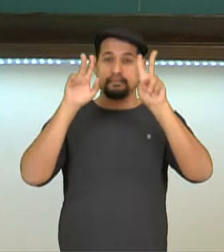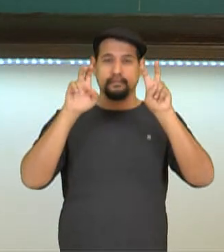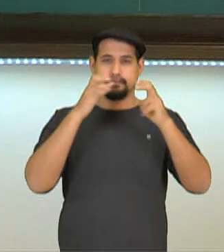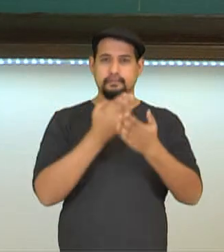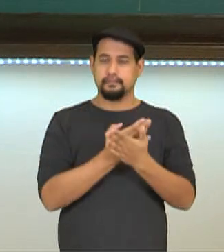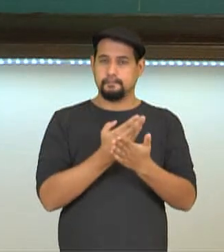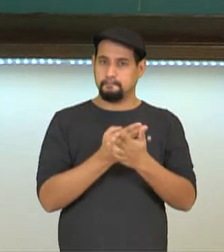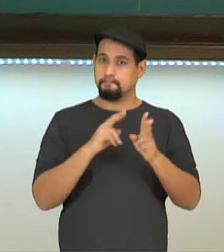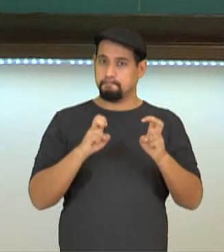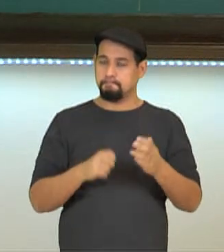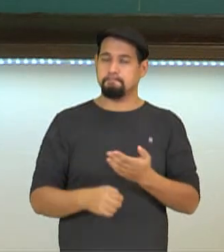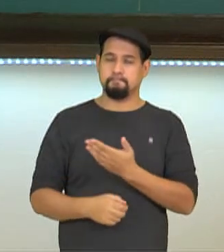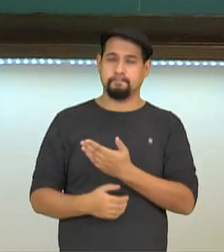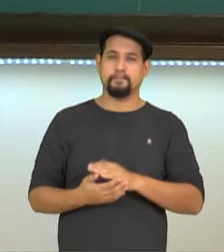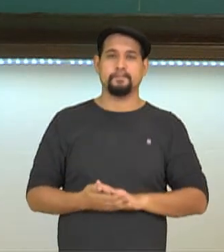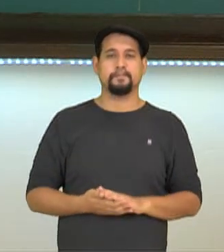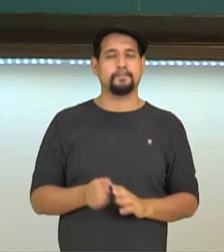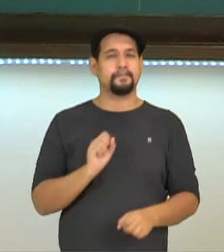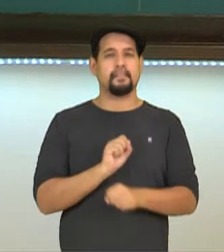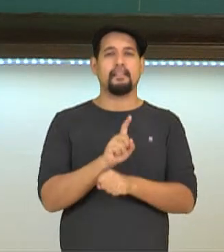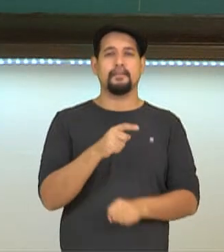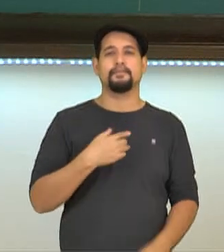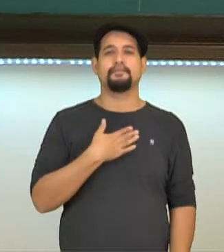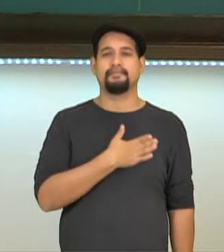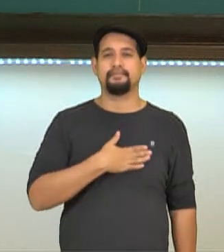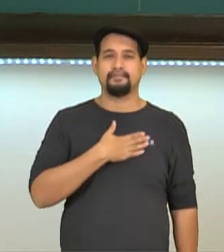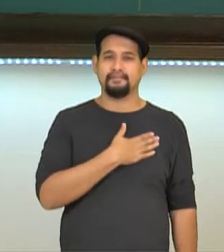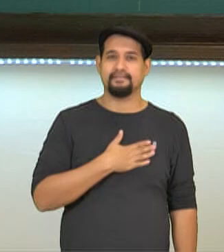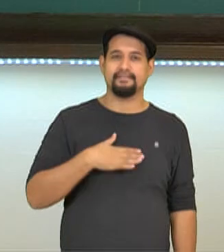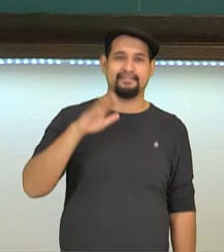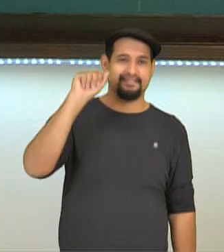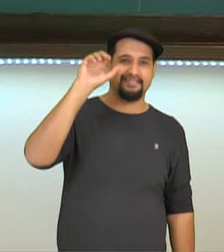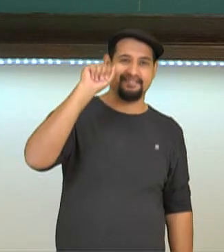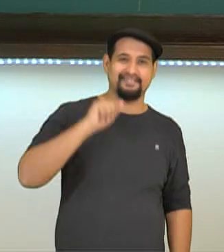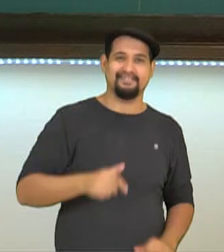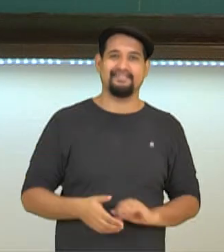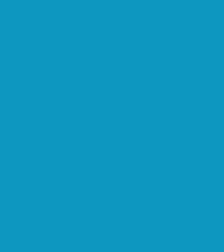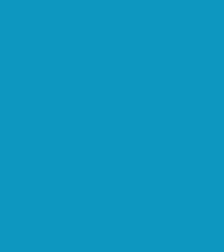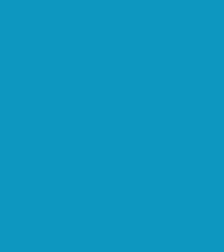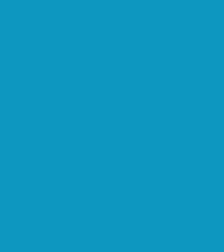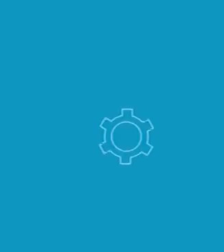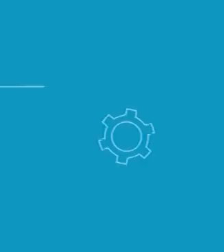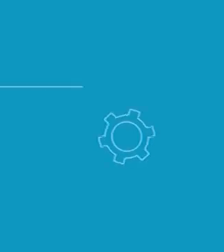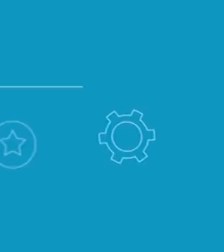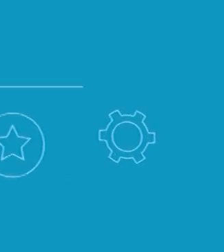sobre a função quadrática. Eu espero que vocês tenham gostado e até breve.